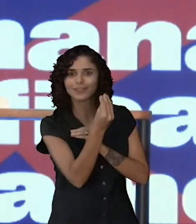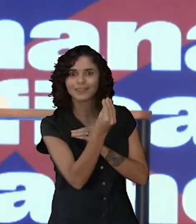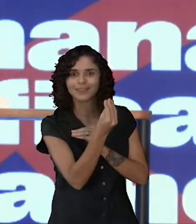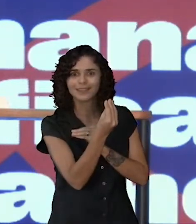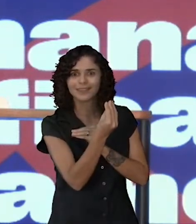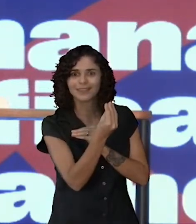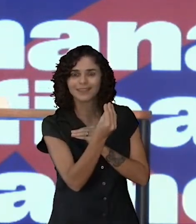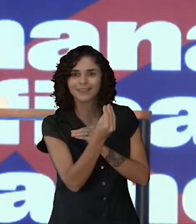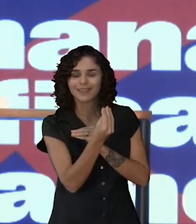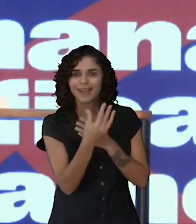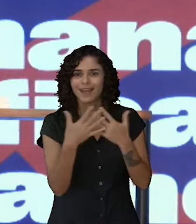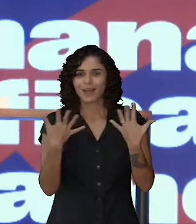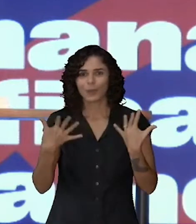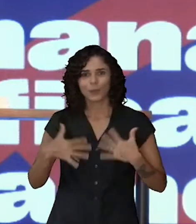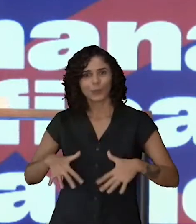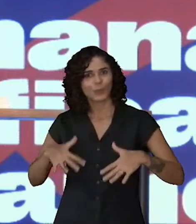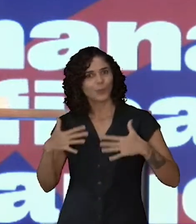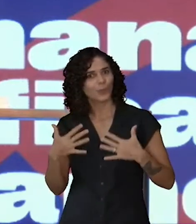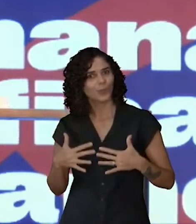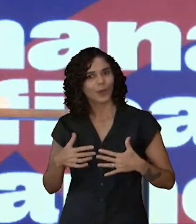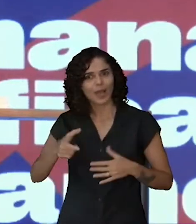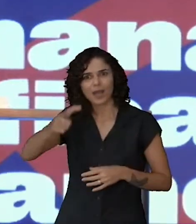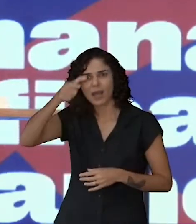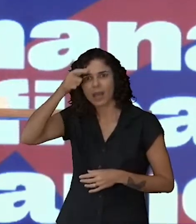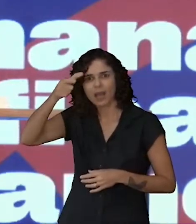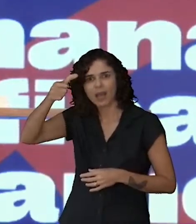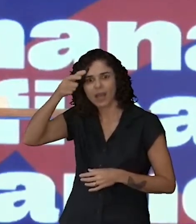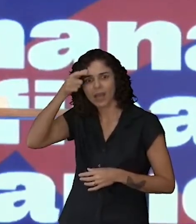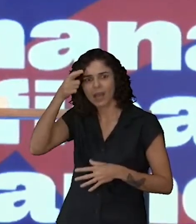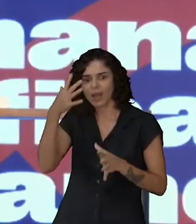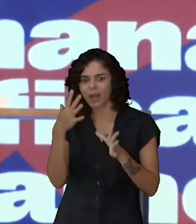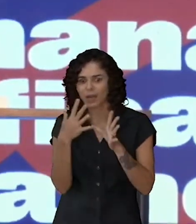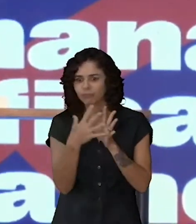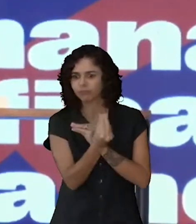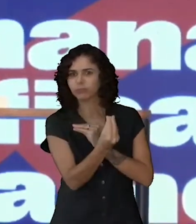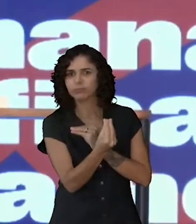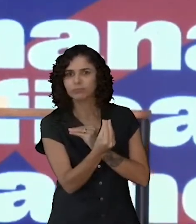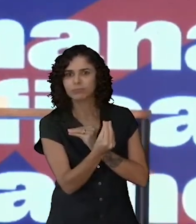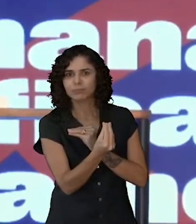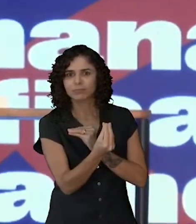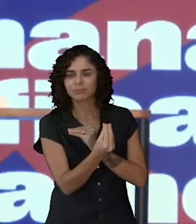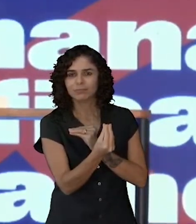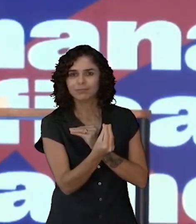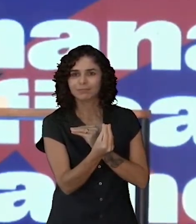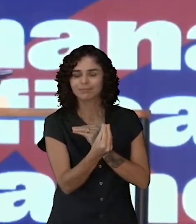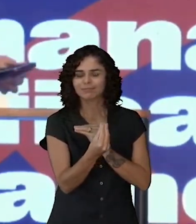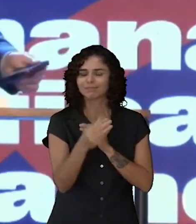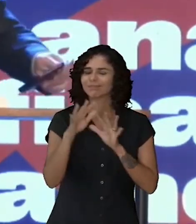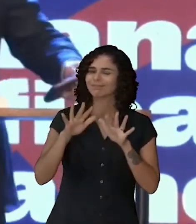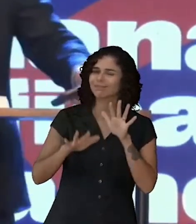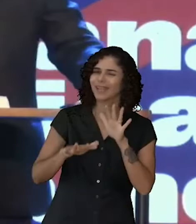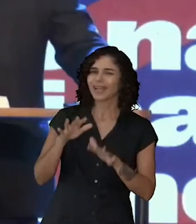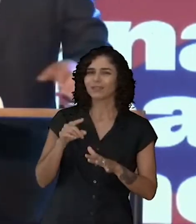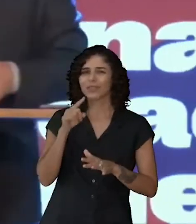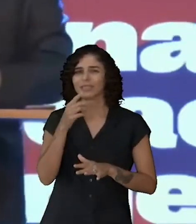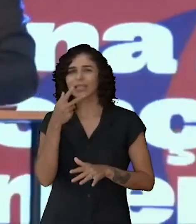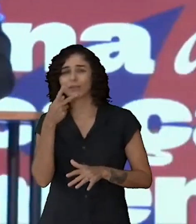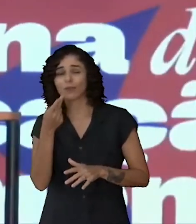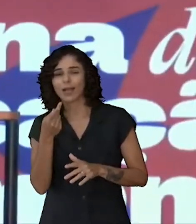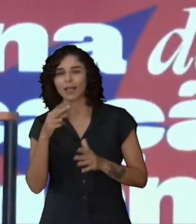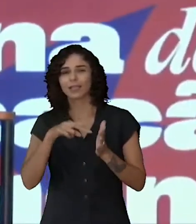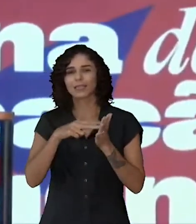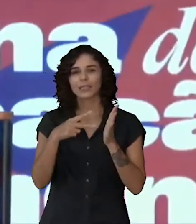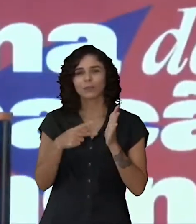E os espíritos malignos se retiravam. Provavelmente, aqui é uma alusão a doenças